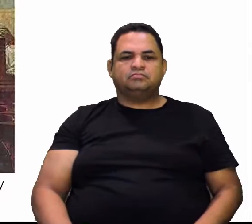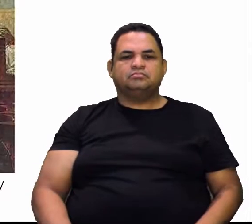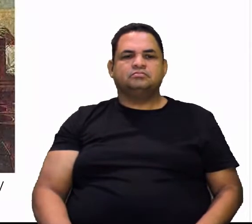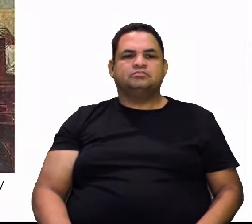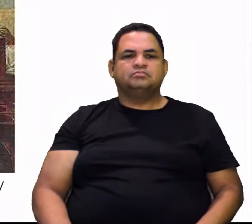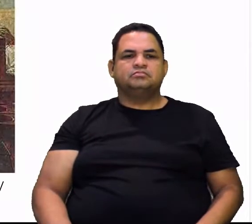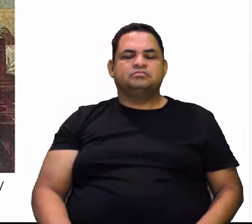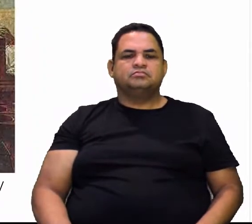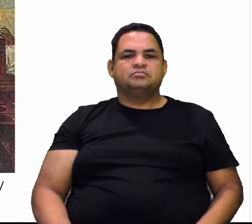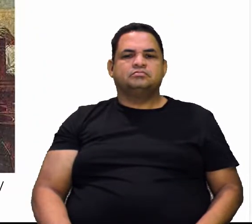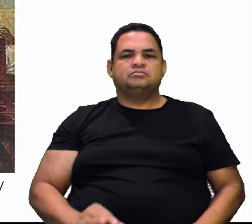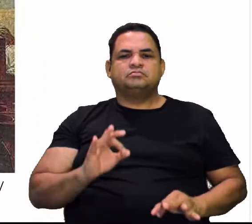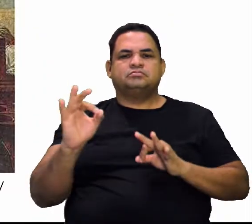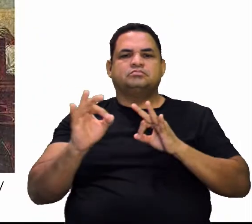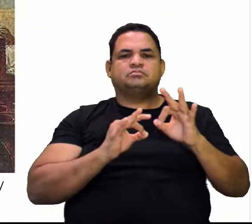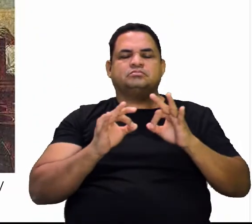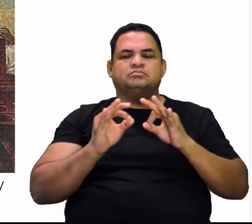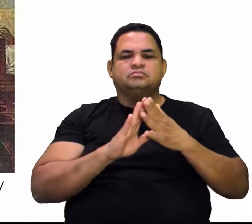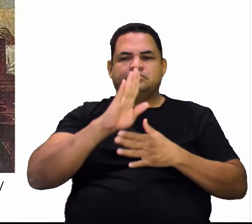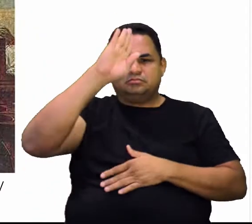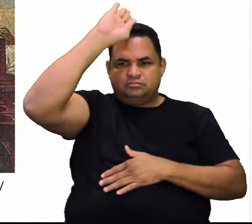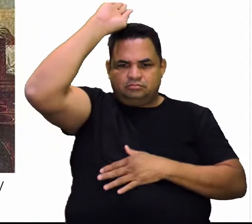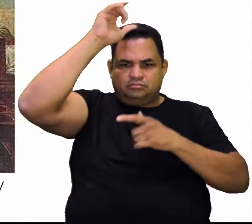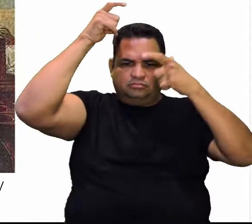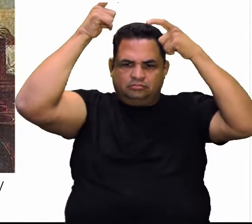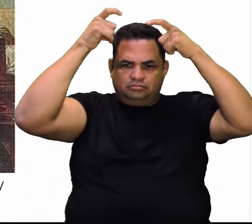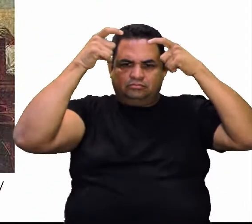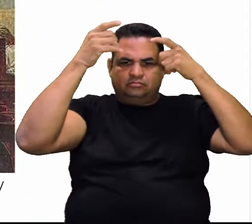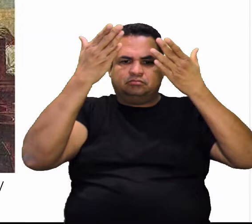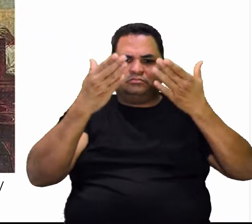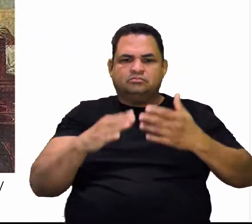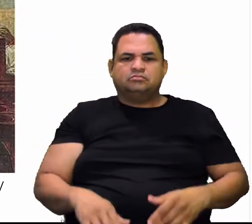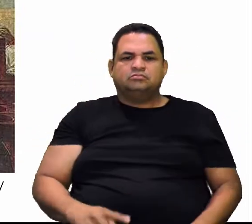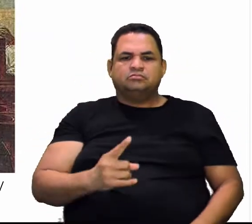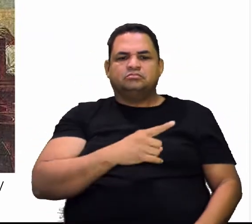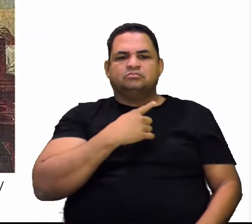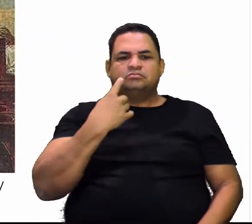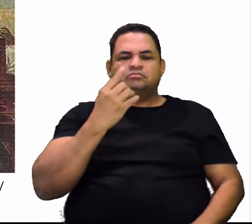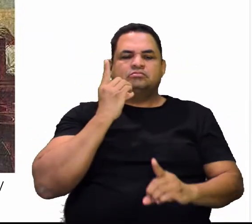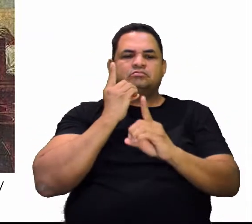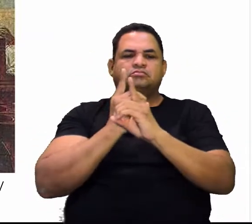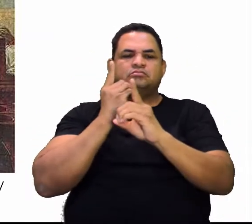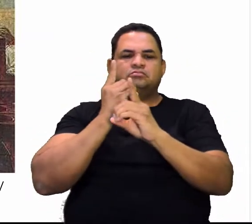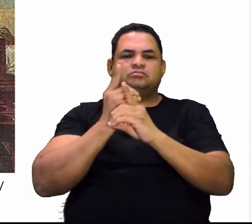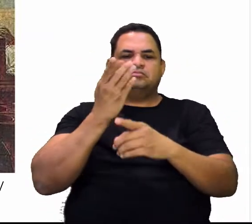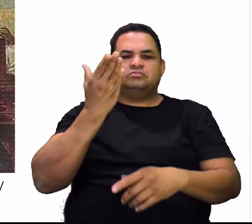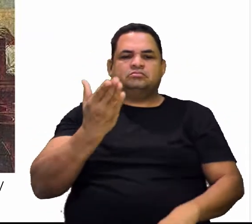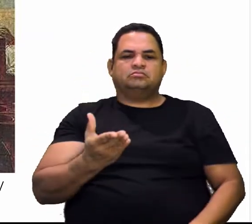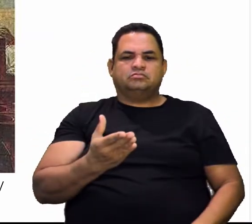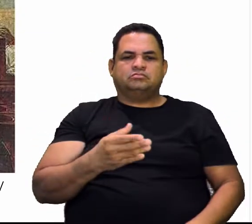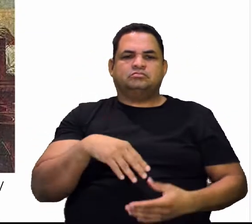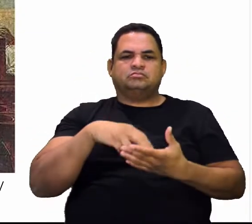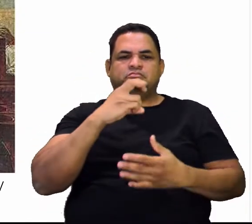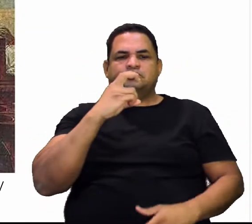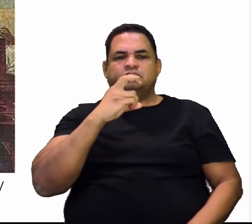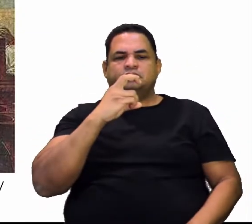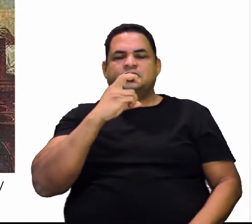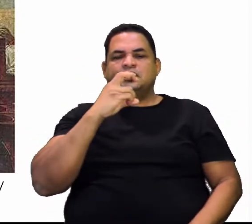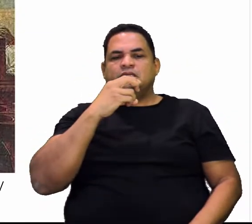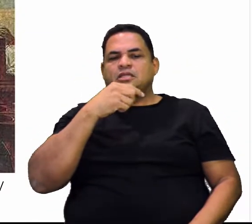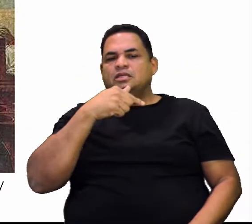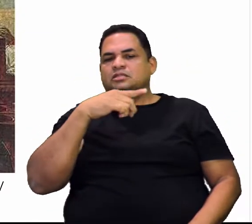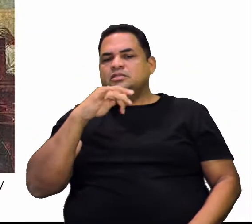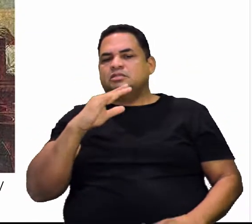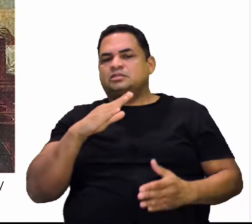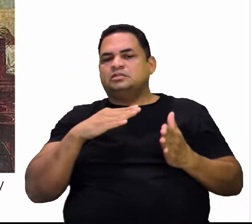E essa organização de Roma aí na monarquia, nós vamos deparar com ela de 573